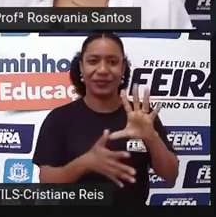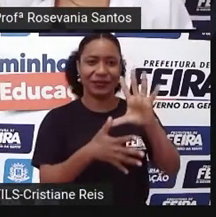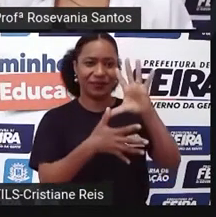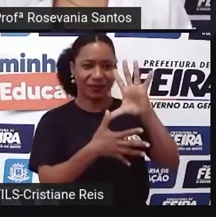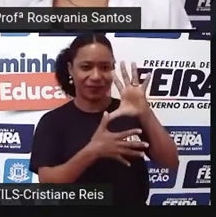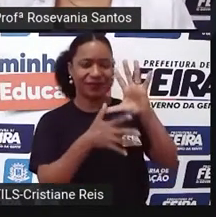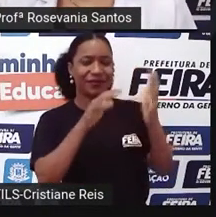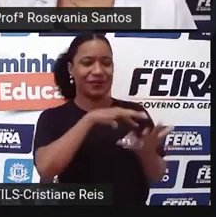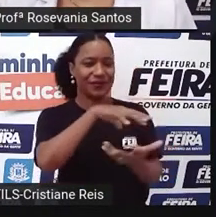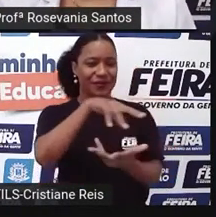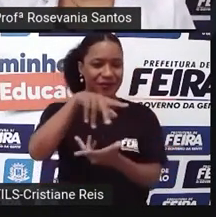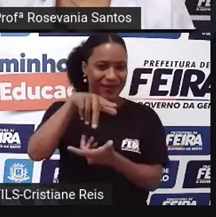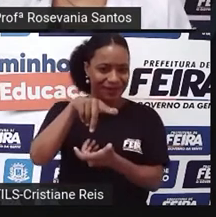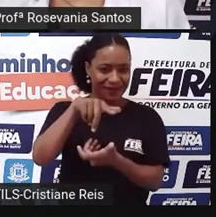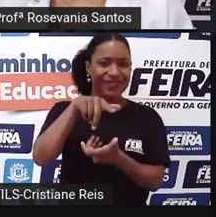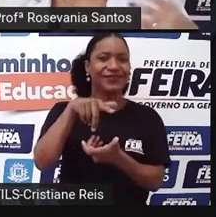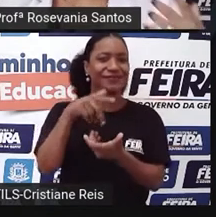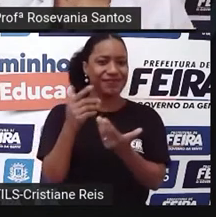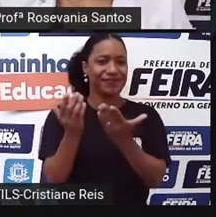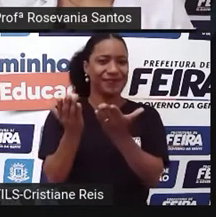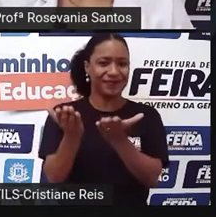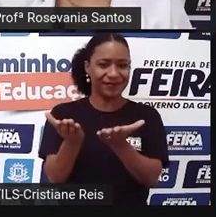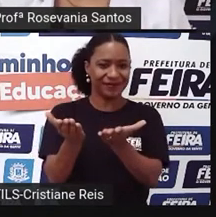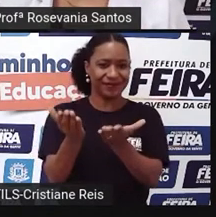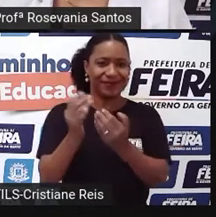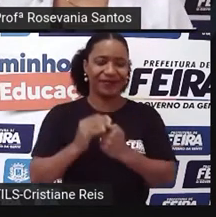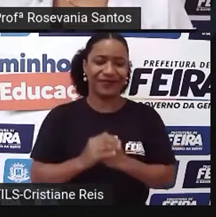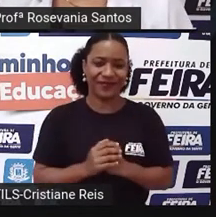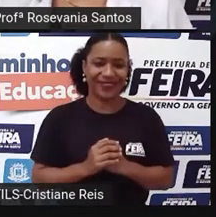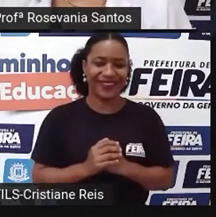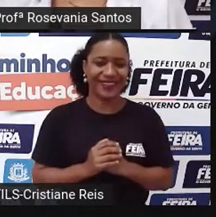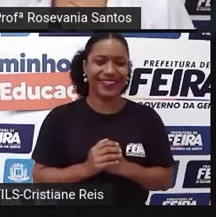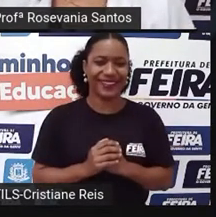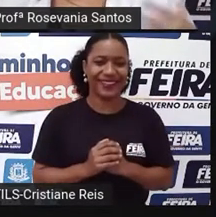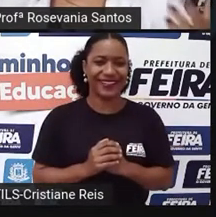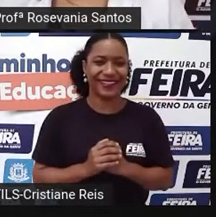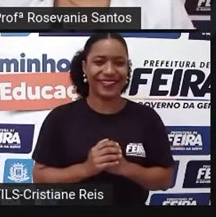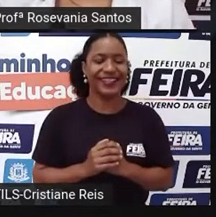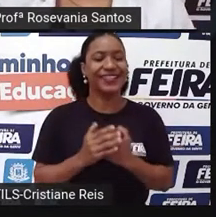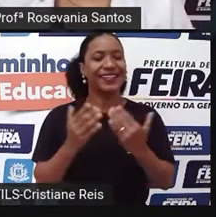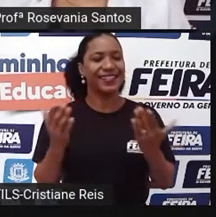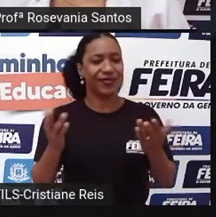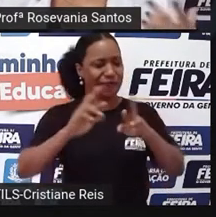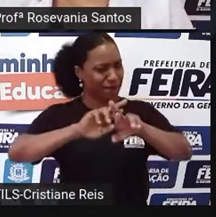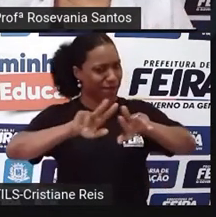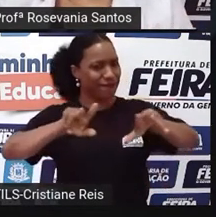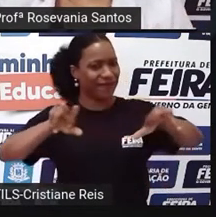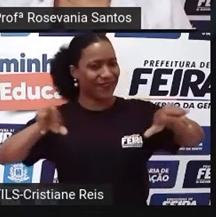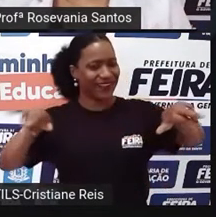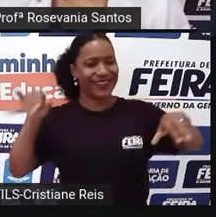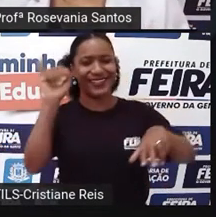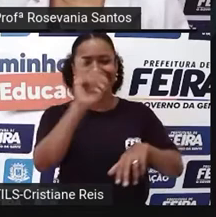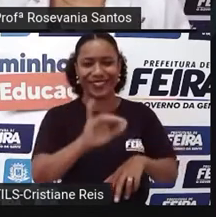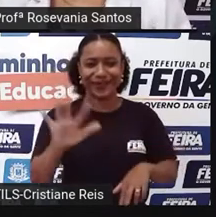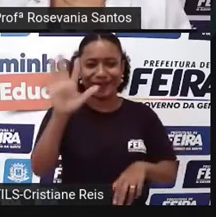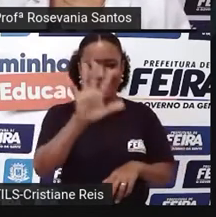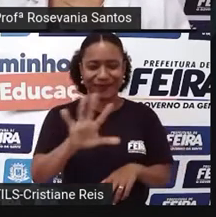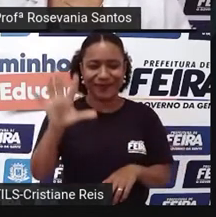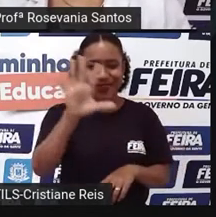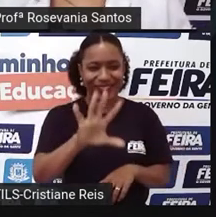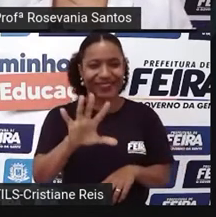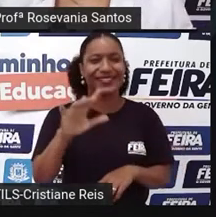nos acompanhou, né, durante essa, né, essa jornada aí. E as várias imagens que não tem como a gente, né,